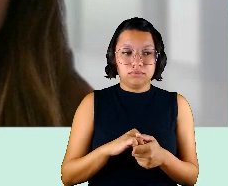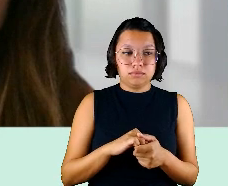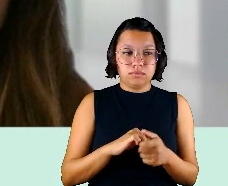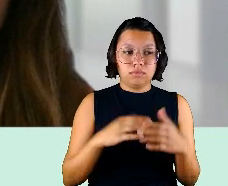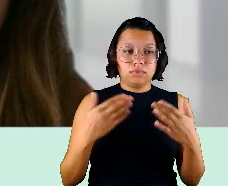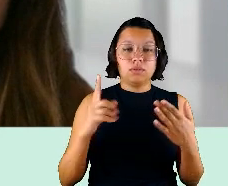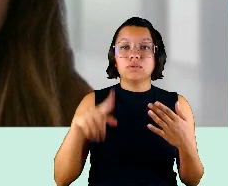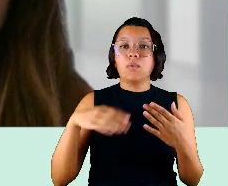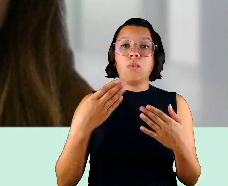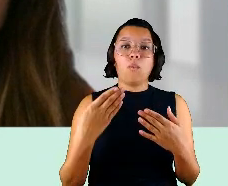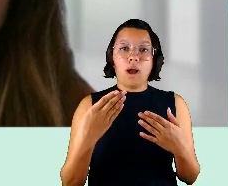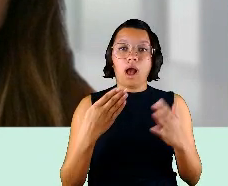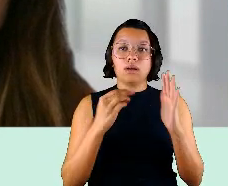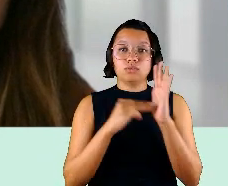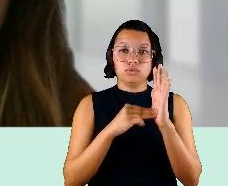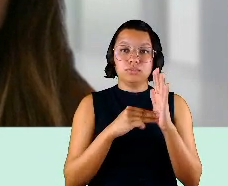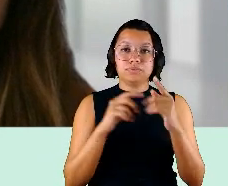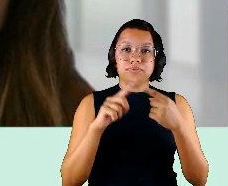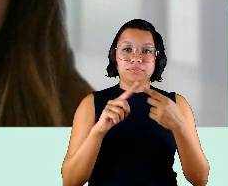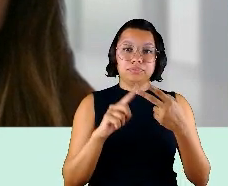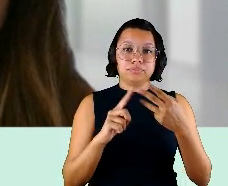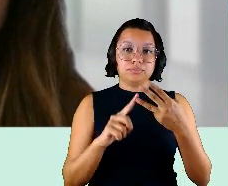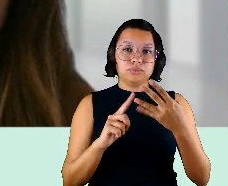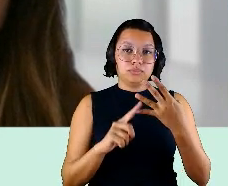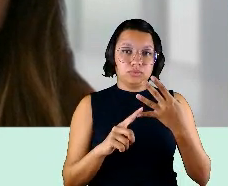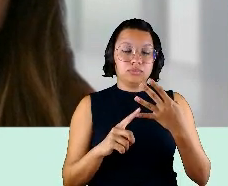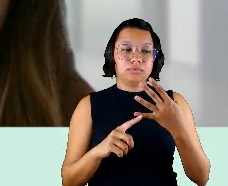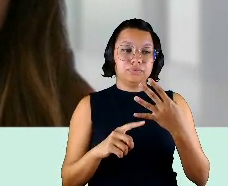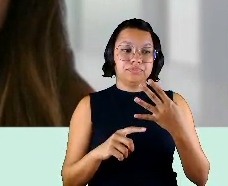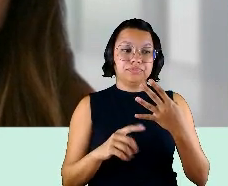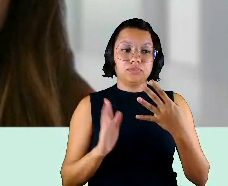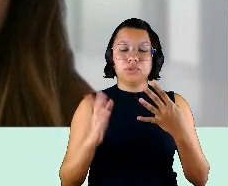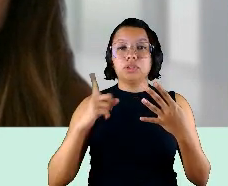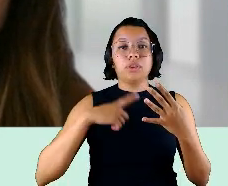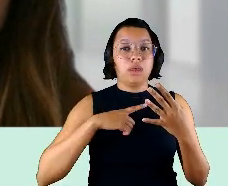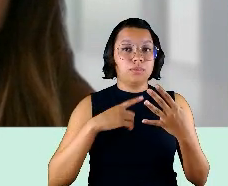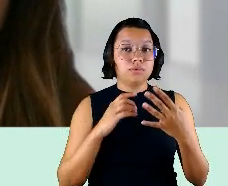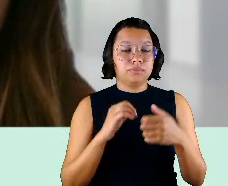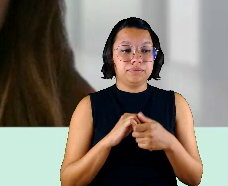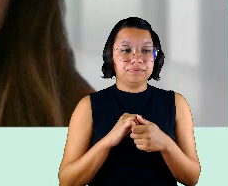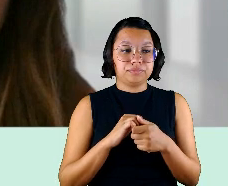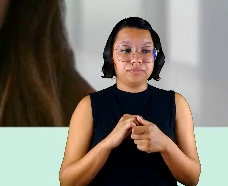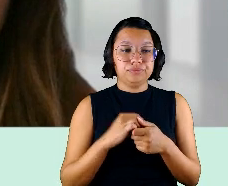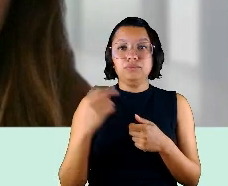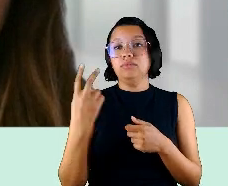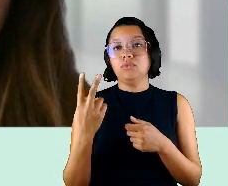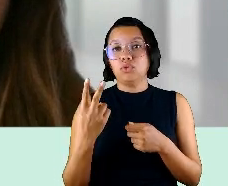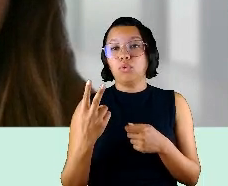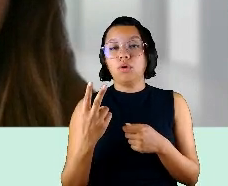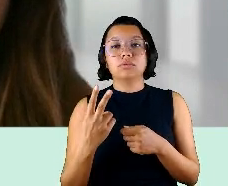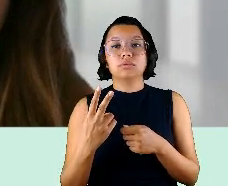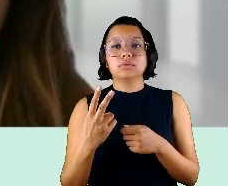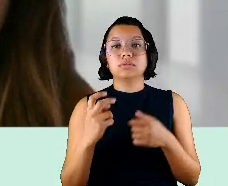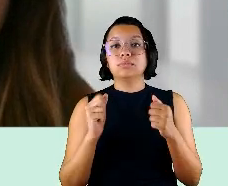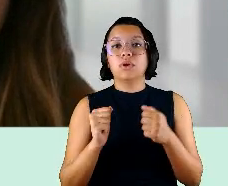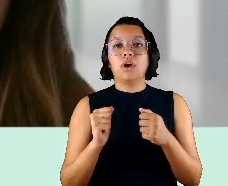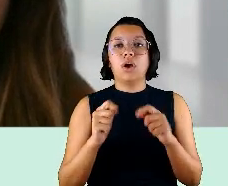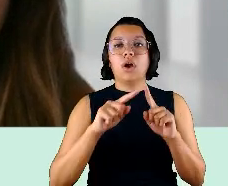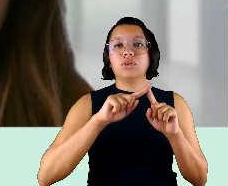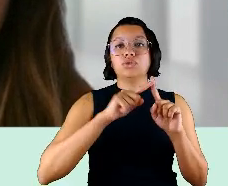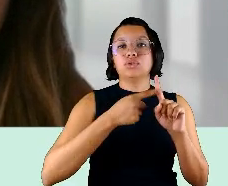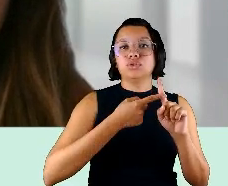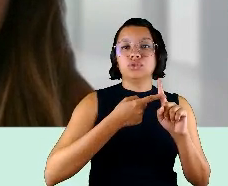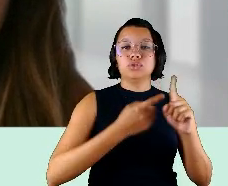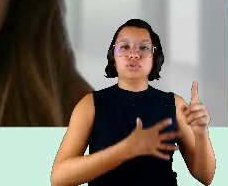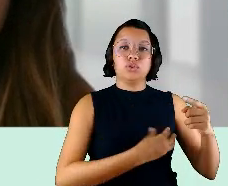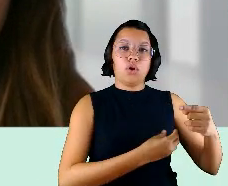Então, são 4 hipóteses. Nós já temos das 2 hipóteses, da gestante ou